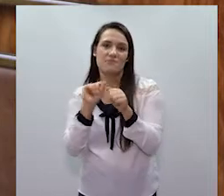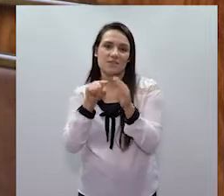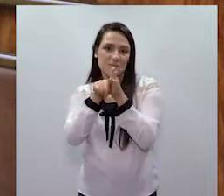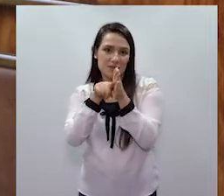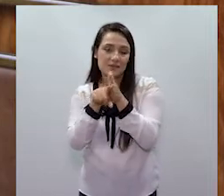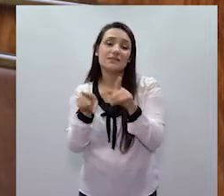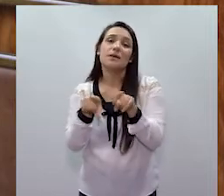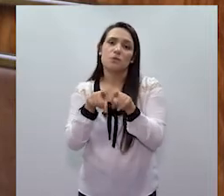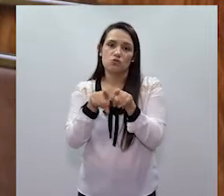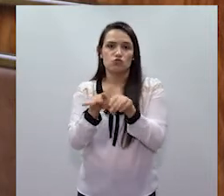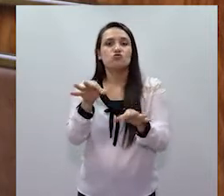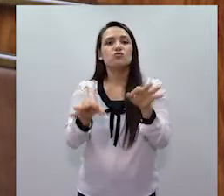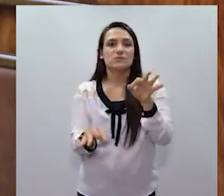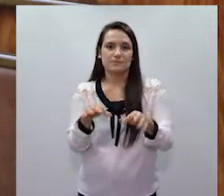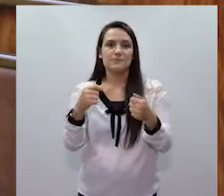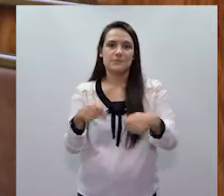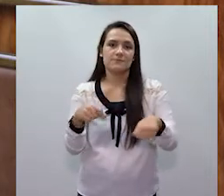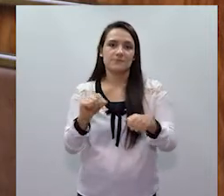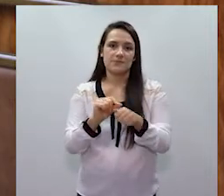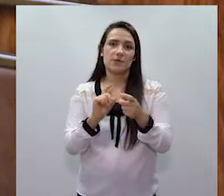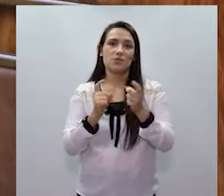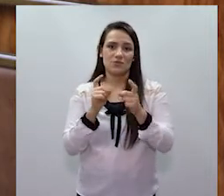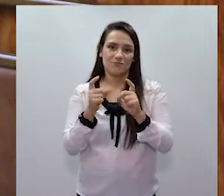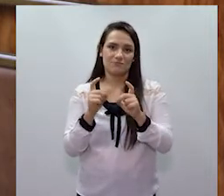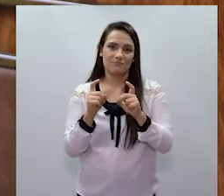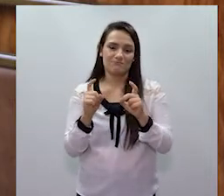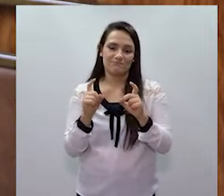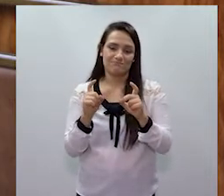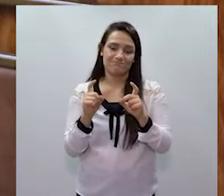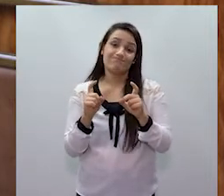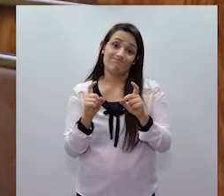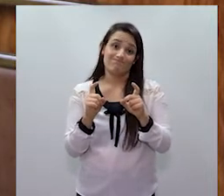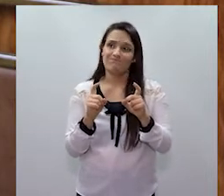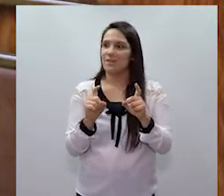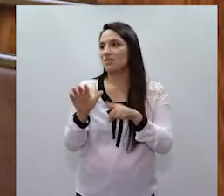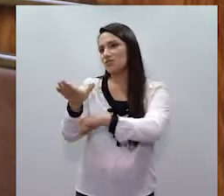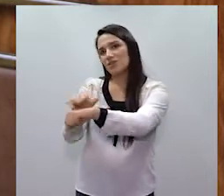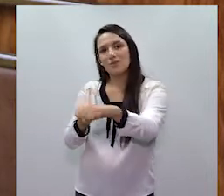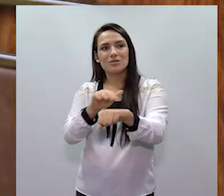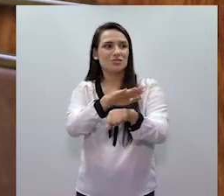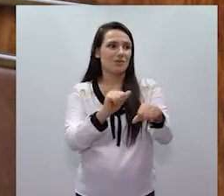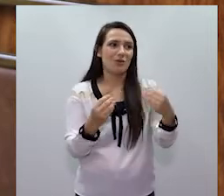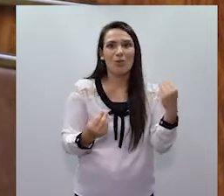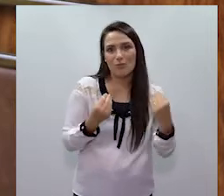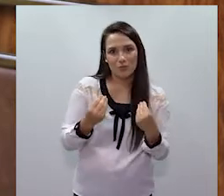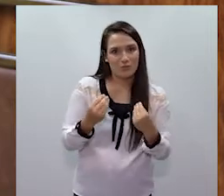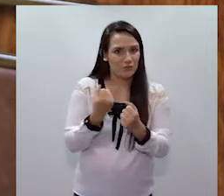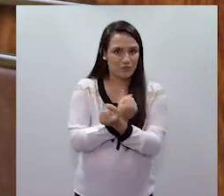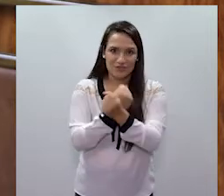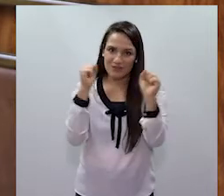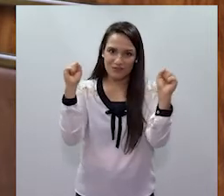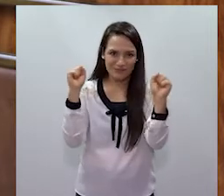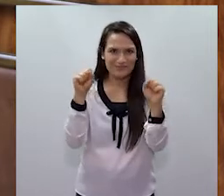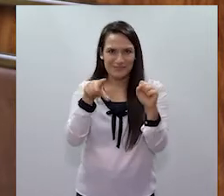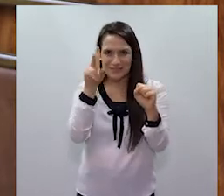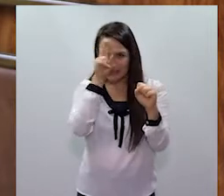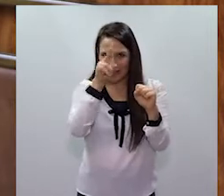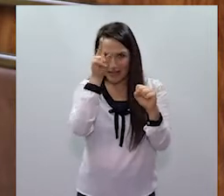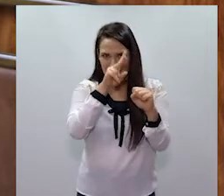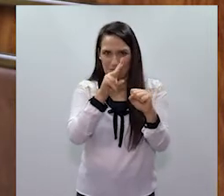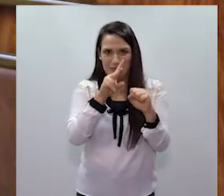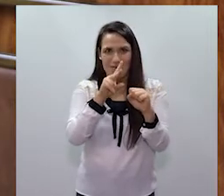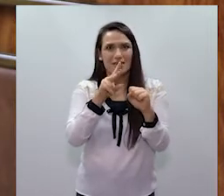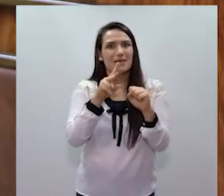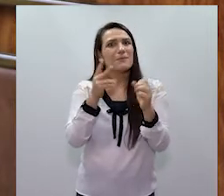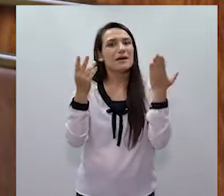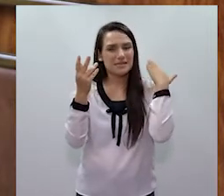juiz faça audiências, e tudo isso envolve reunir pessoas. Então, nos primeiros meses da pandemia, quando nós achávamos que ela